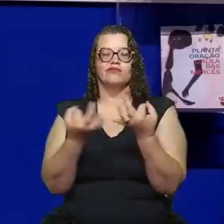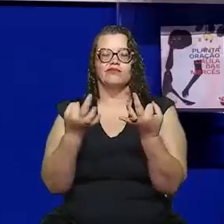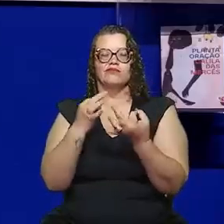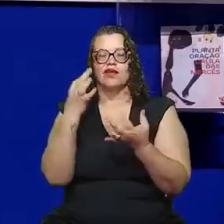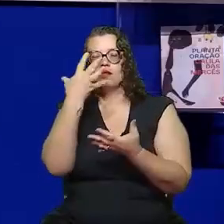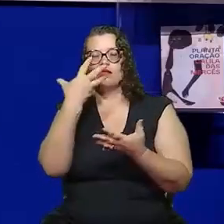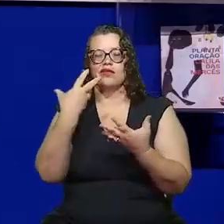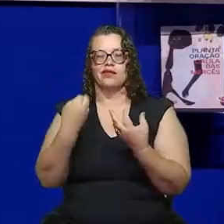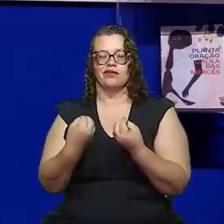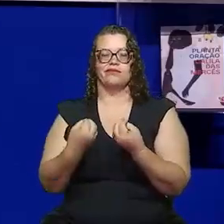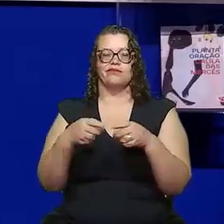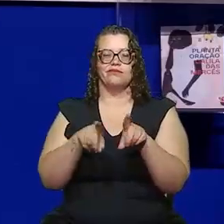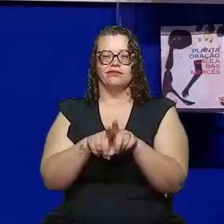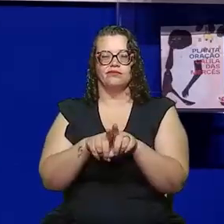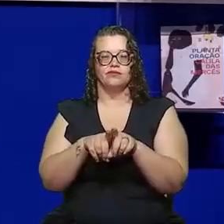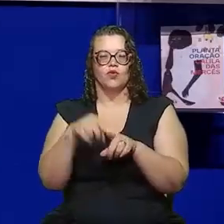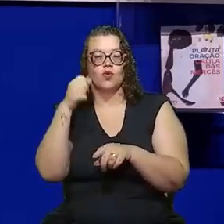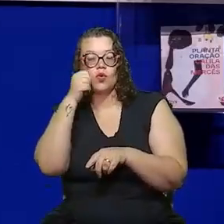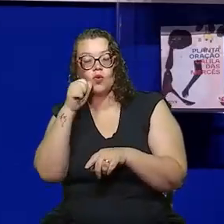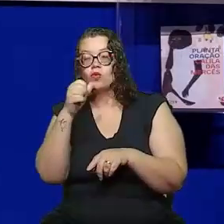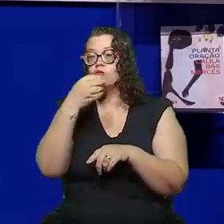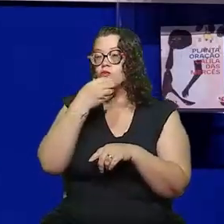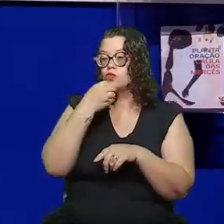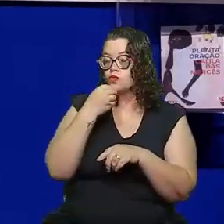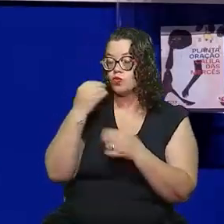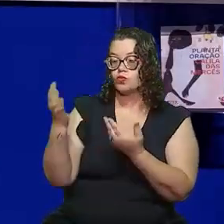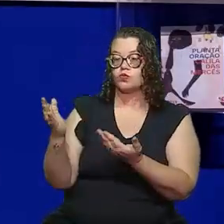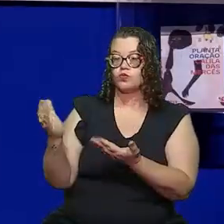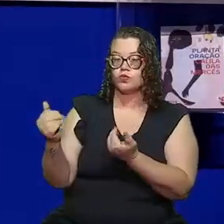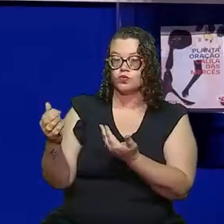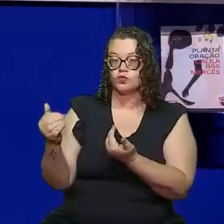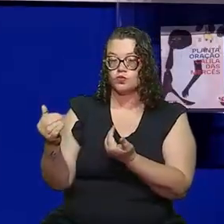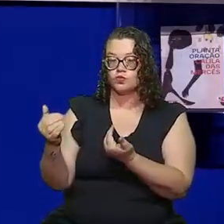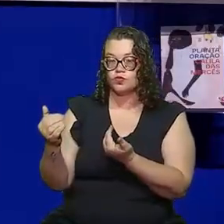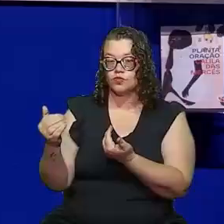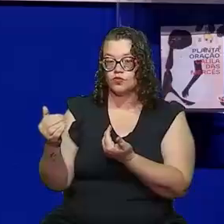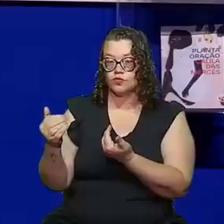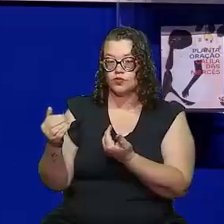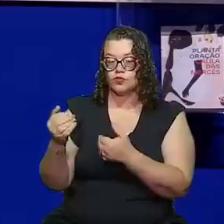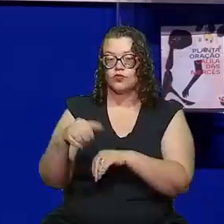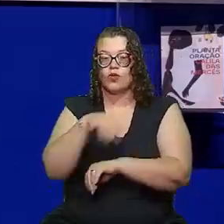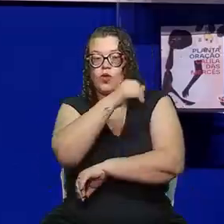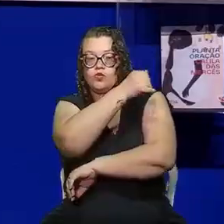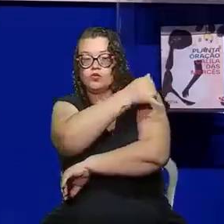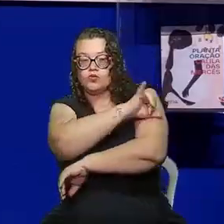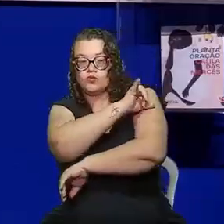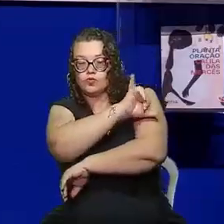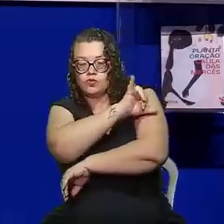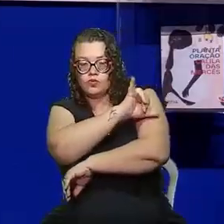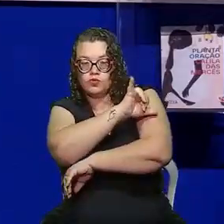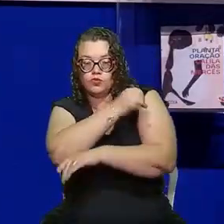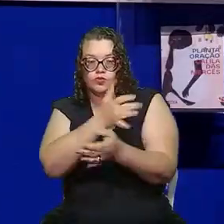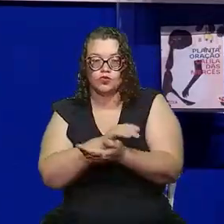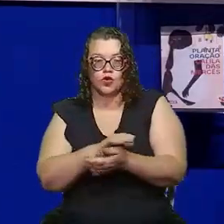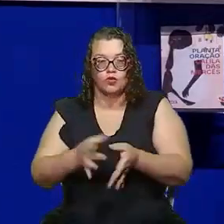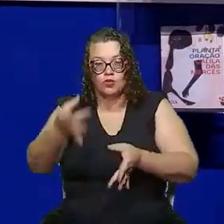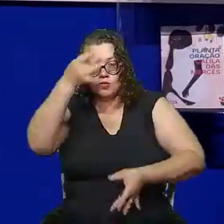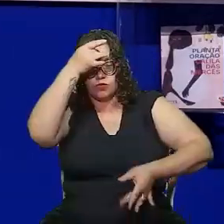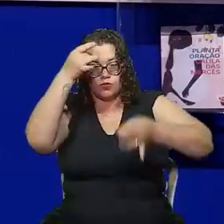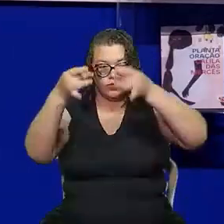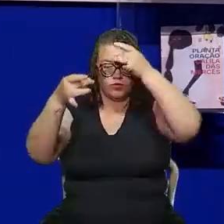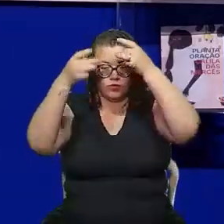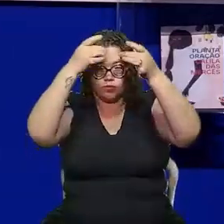Mas garotas e garotos, né? Porque eu tenho quase 60 anos, né? Da zona sul do Rio de Janeiro, performando uma sabedoria cheia